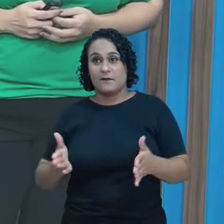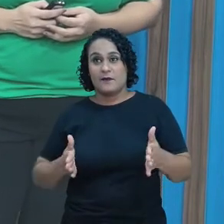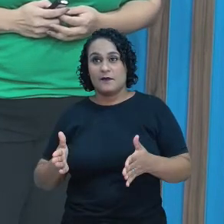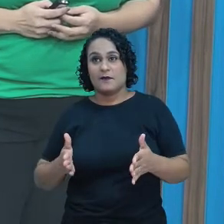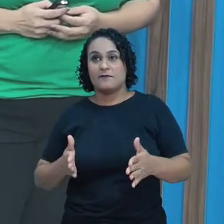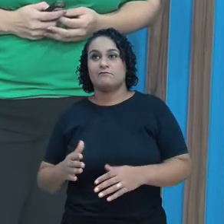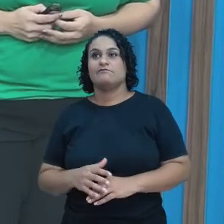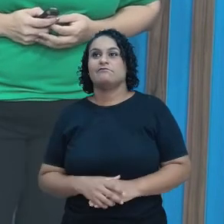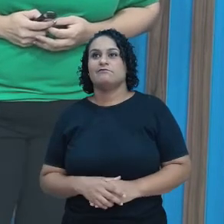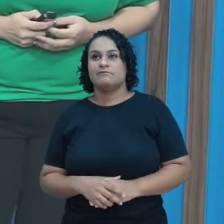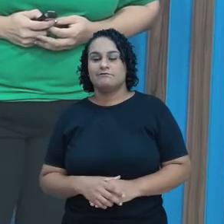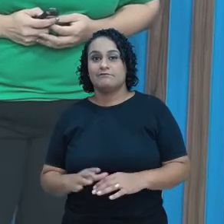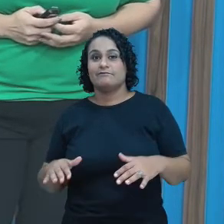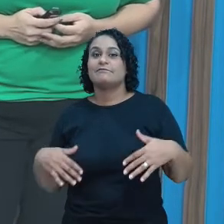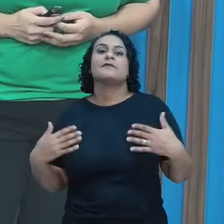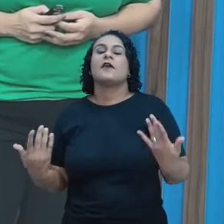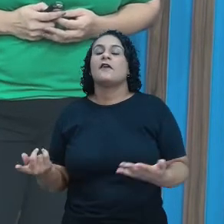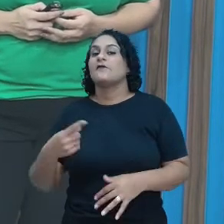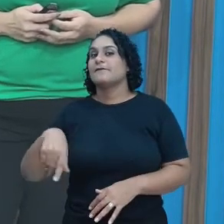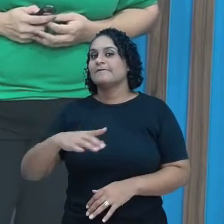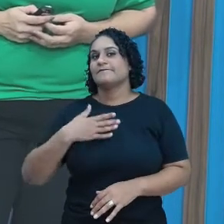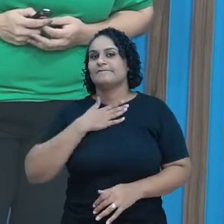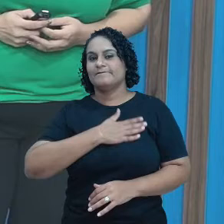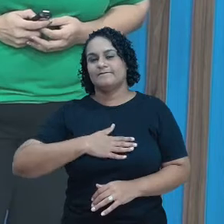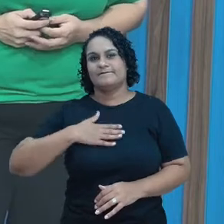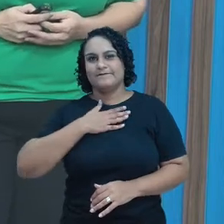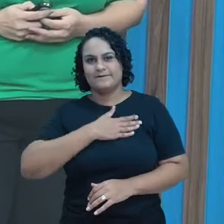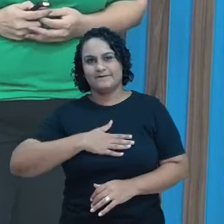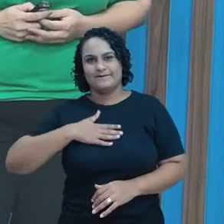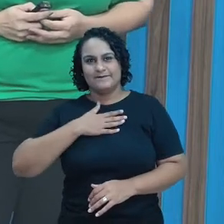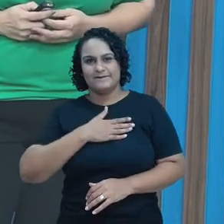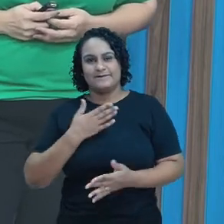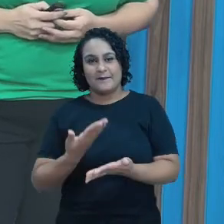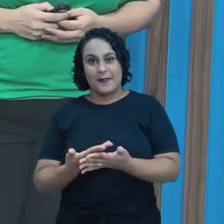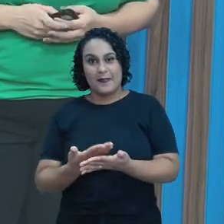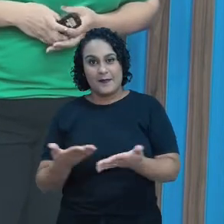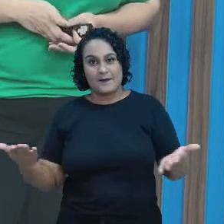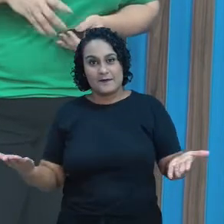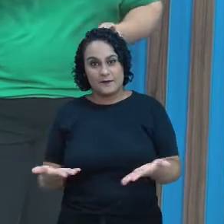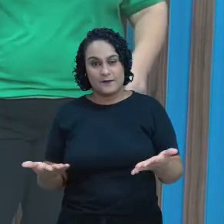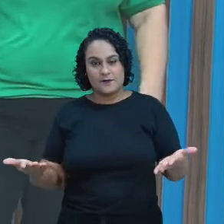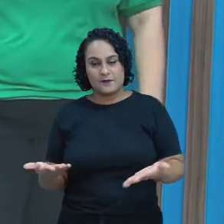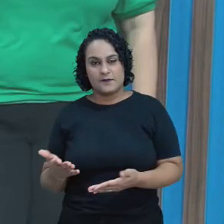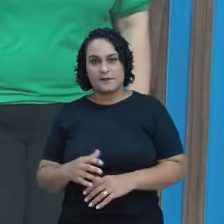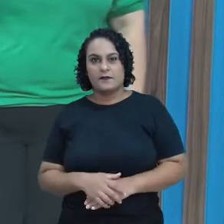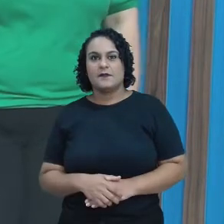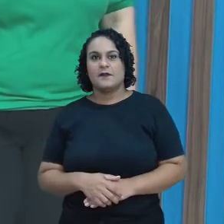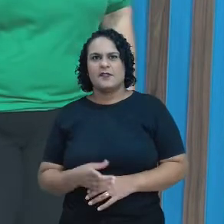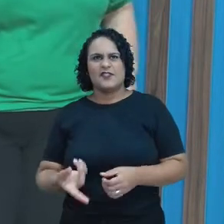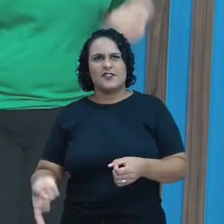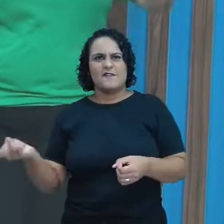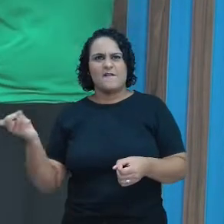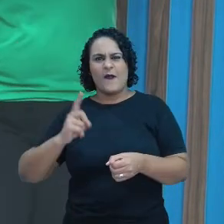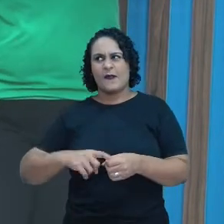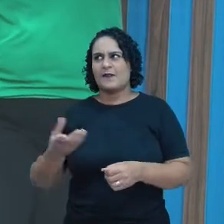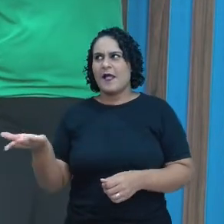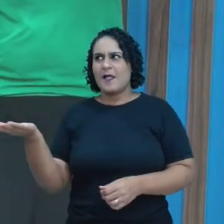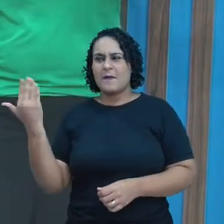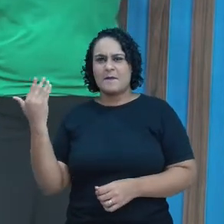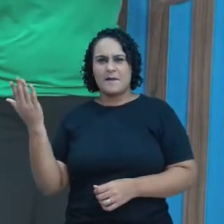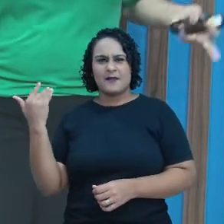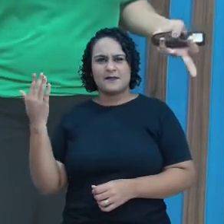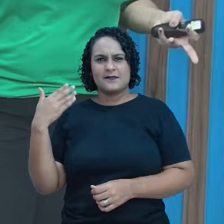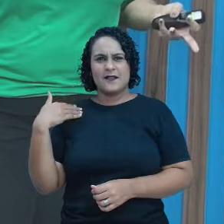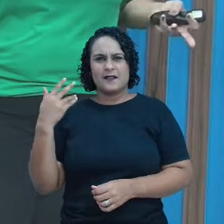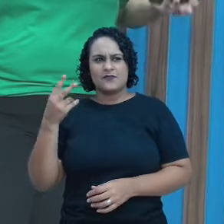né, gente? E aí, vocês gostaram dessa aula? Essa história de voltar no passado quando você olha